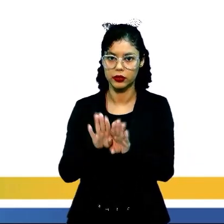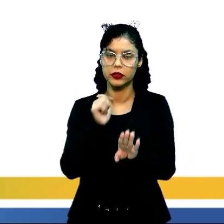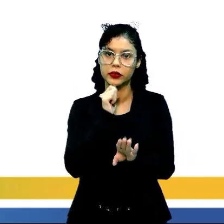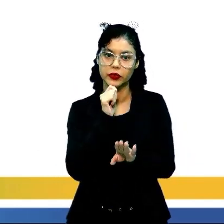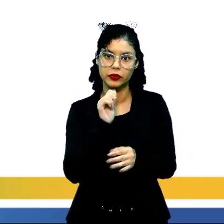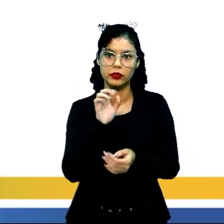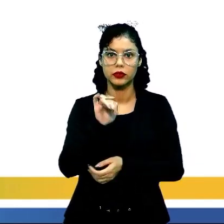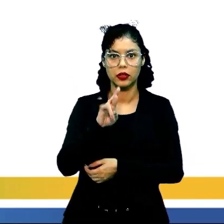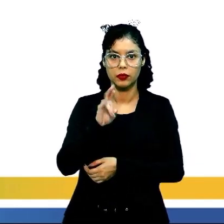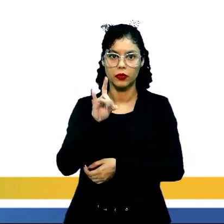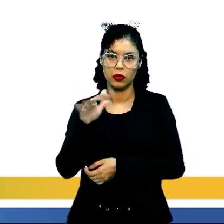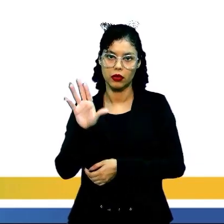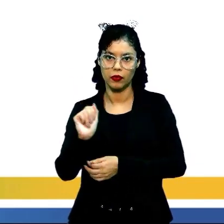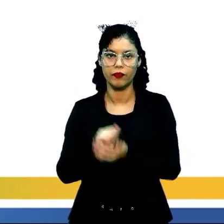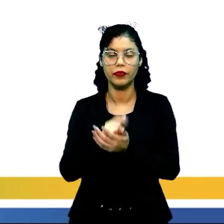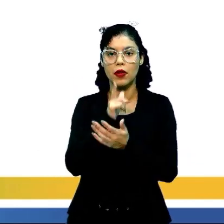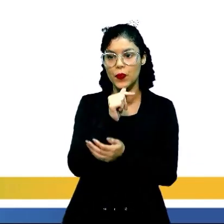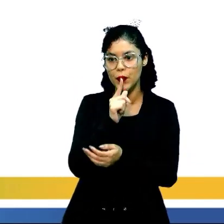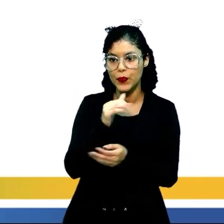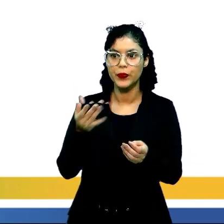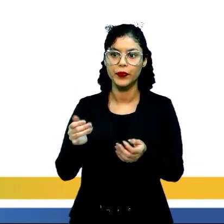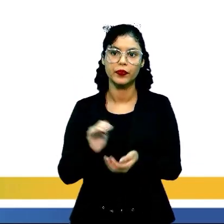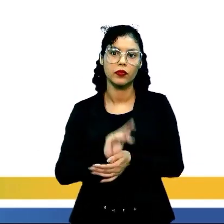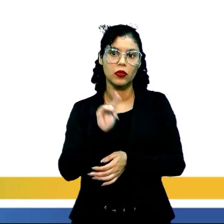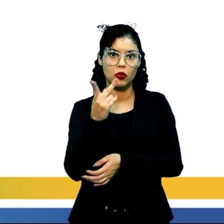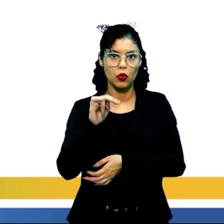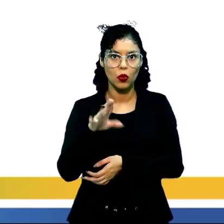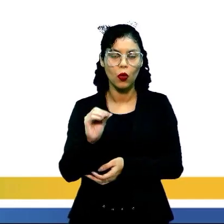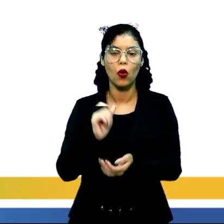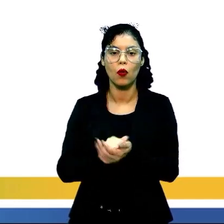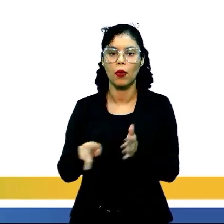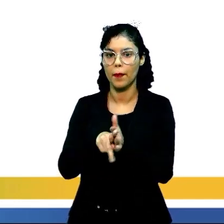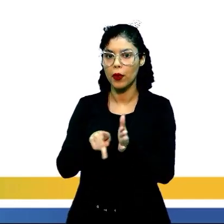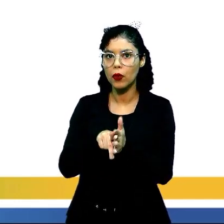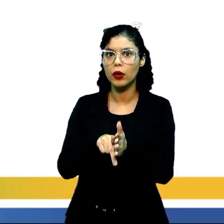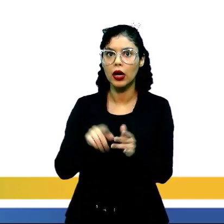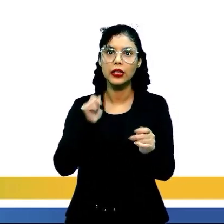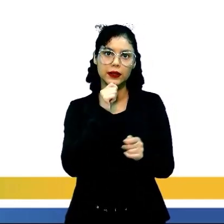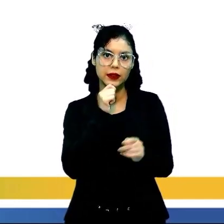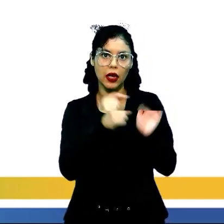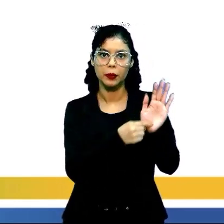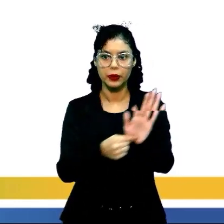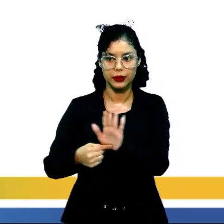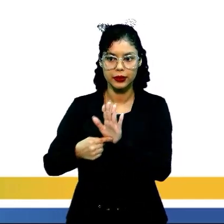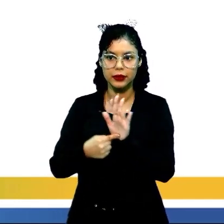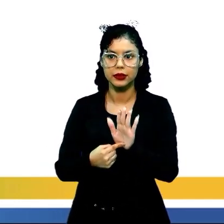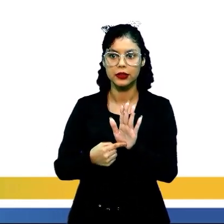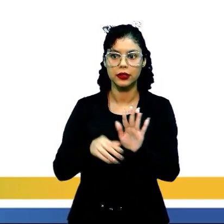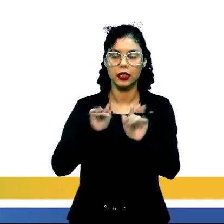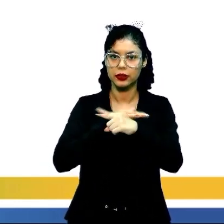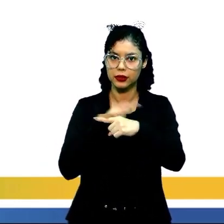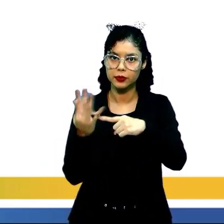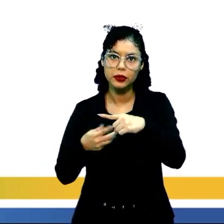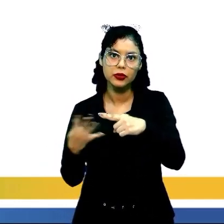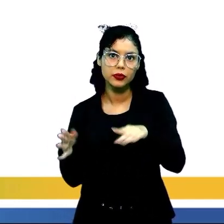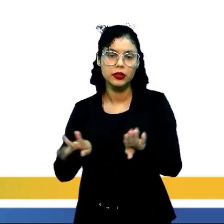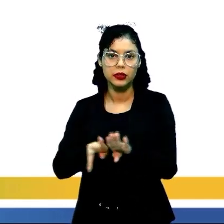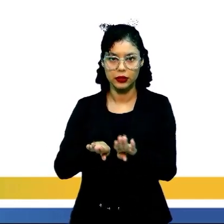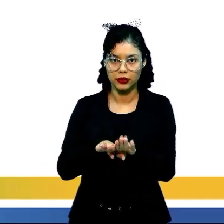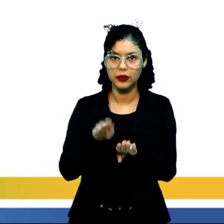de ebulição. Líquidos homogêneos, miscíveis, eles irão apresentar temperaturas de